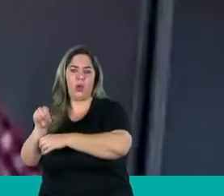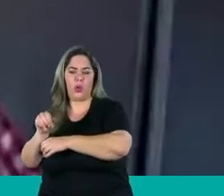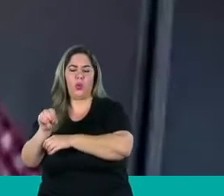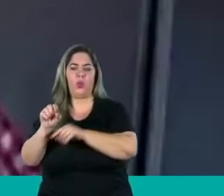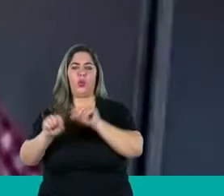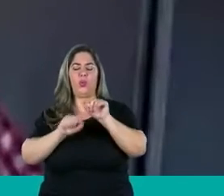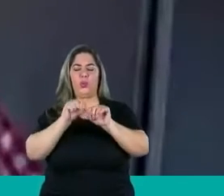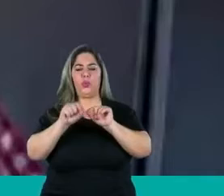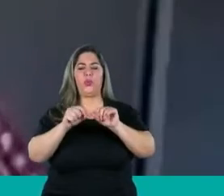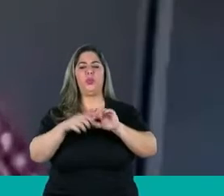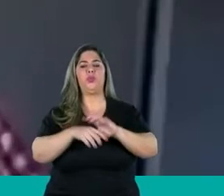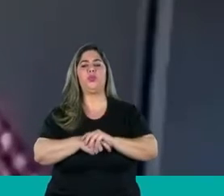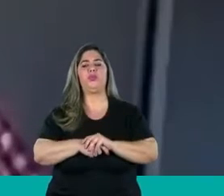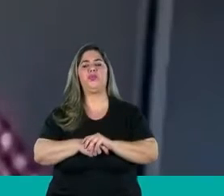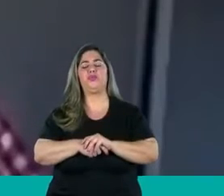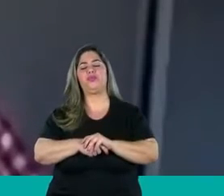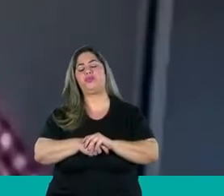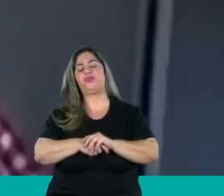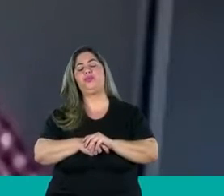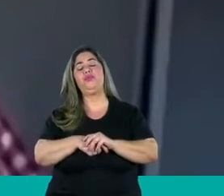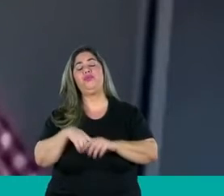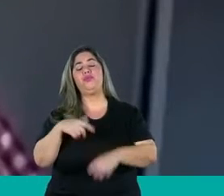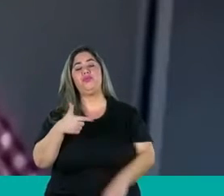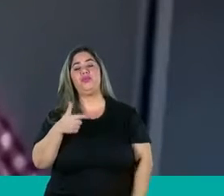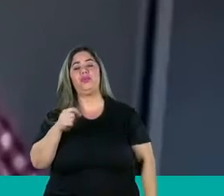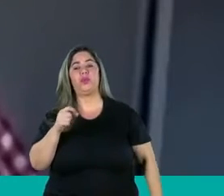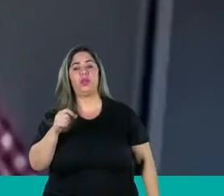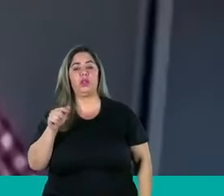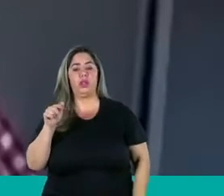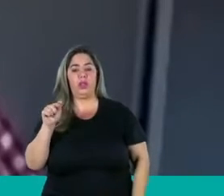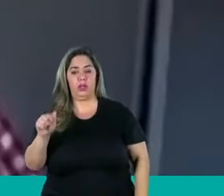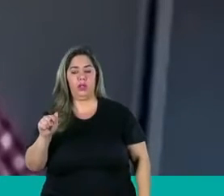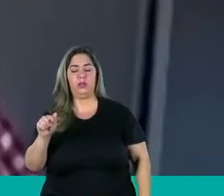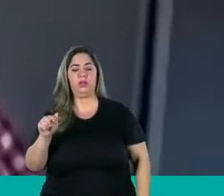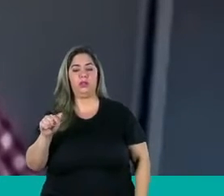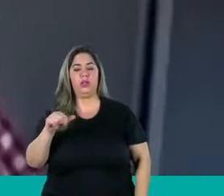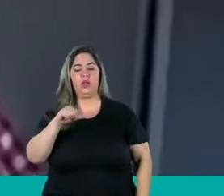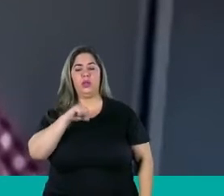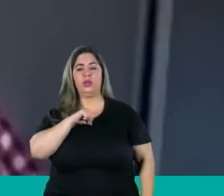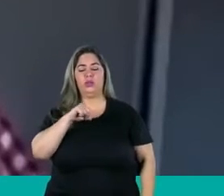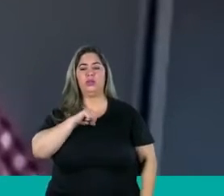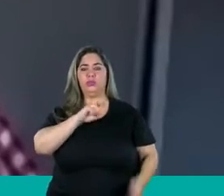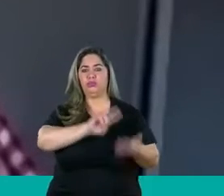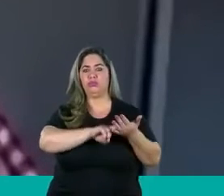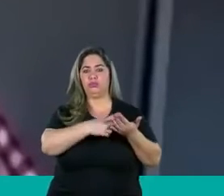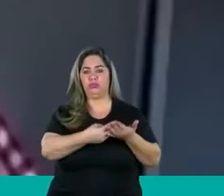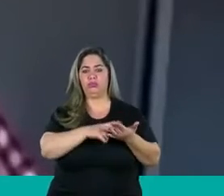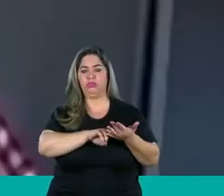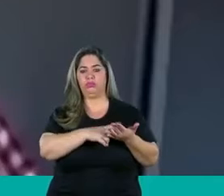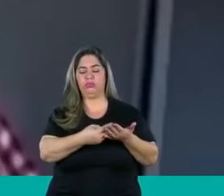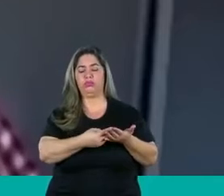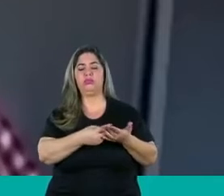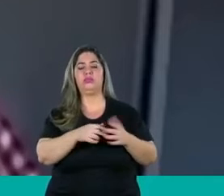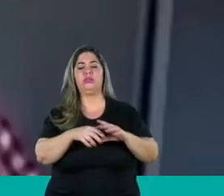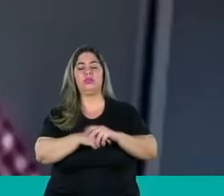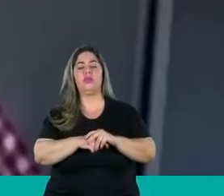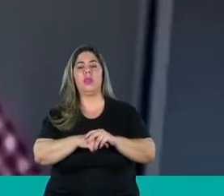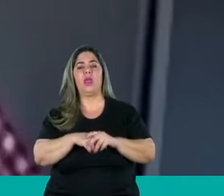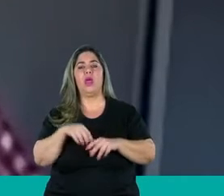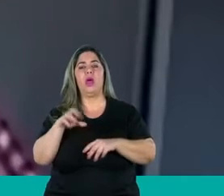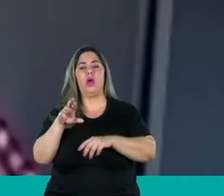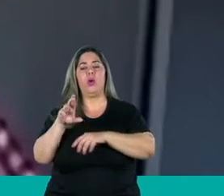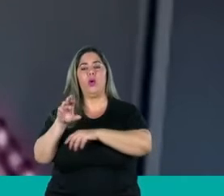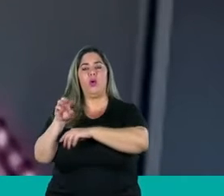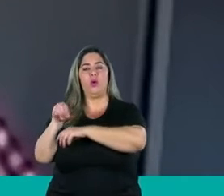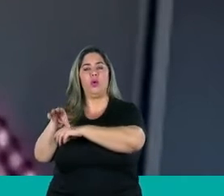cito um de 2007, do qual eu fui tradutor, se chama Rumo ao Abismo, ensaio sobre